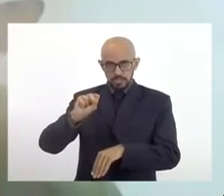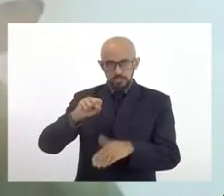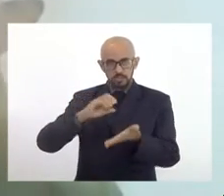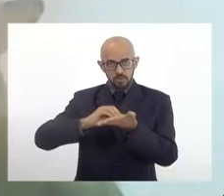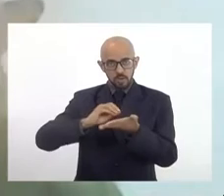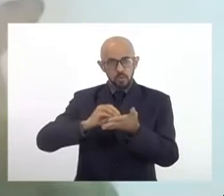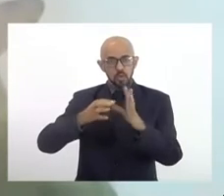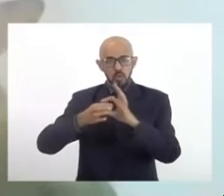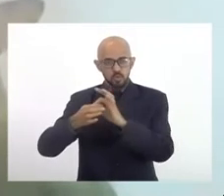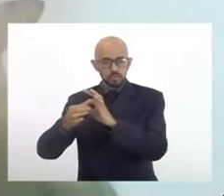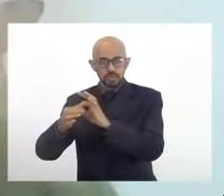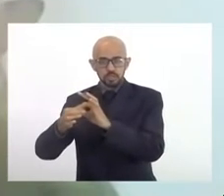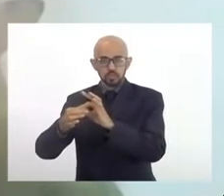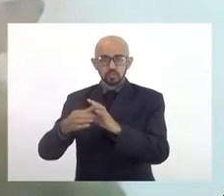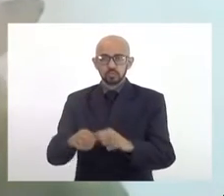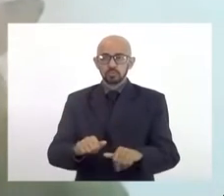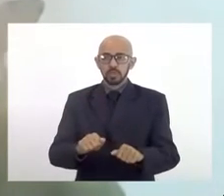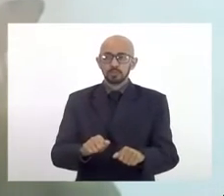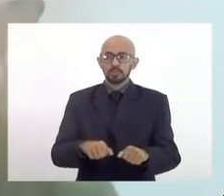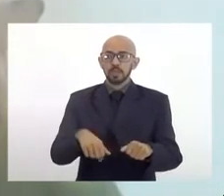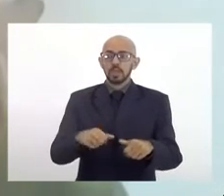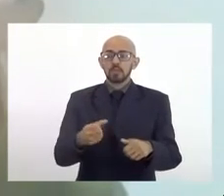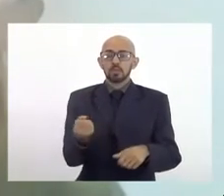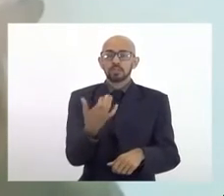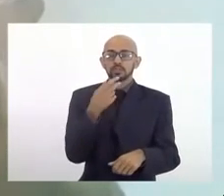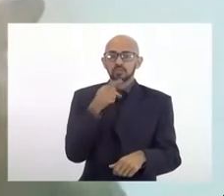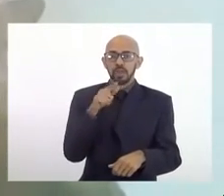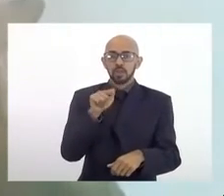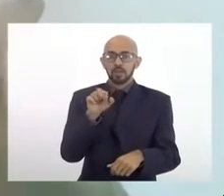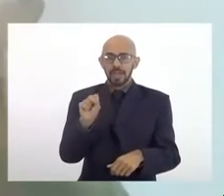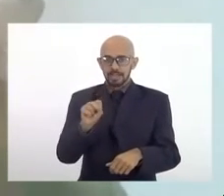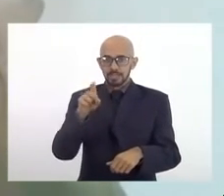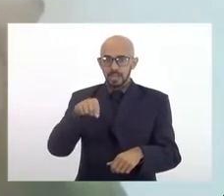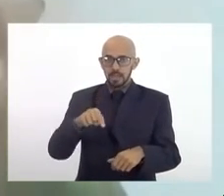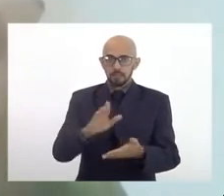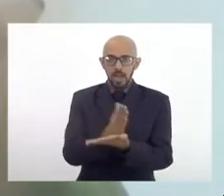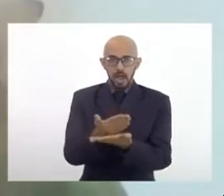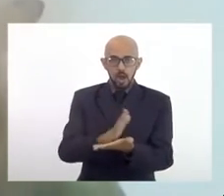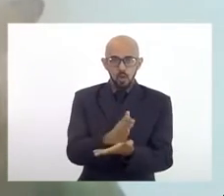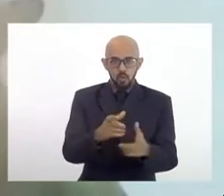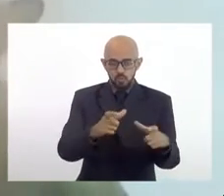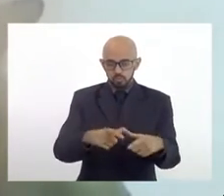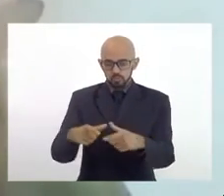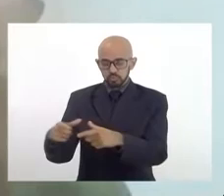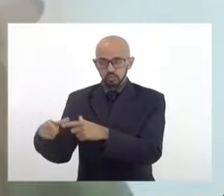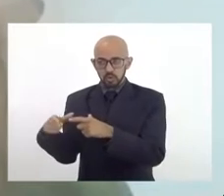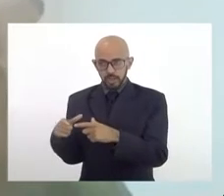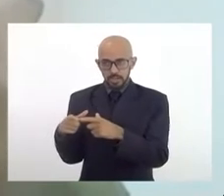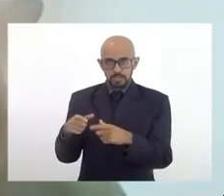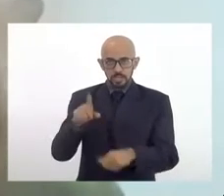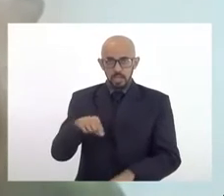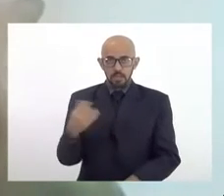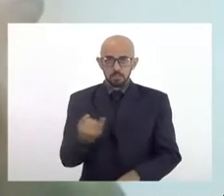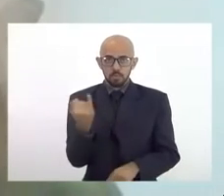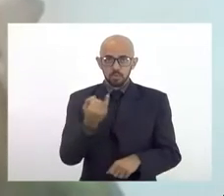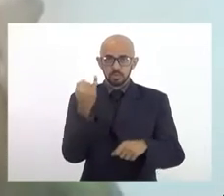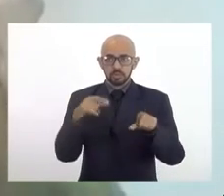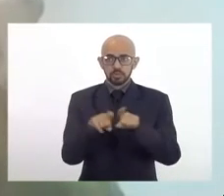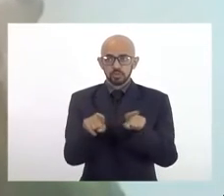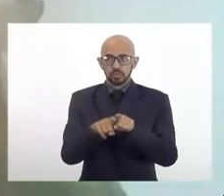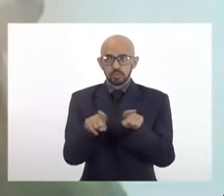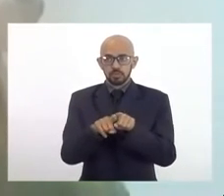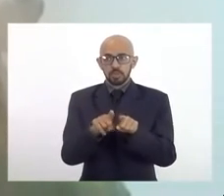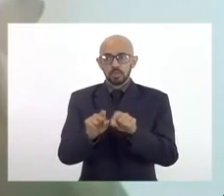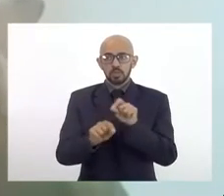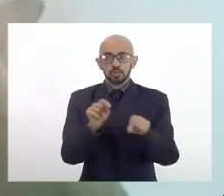não falando de não universalizar, que o gás é para algumas áreas, e eu acho importantíssima a